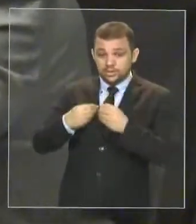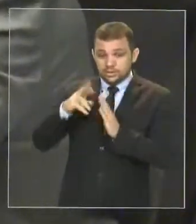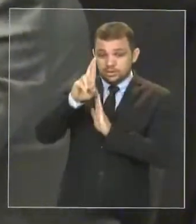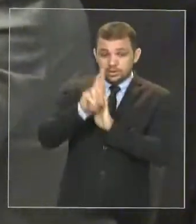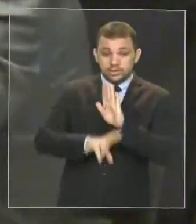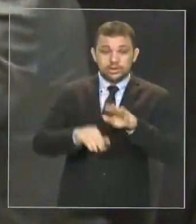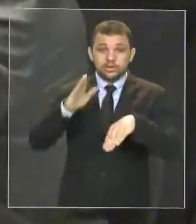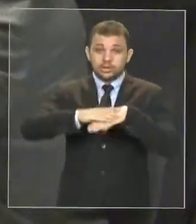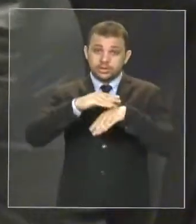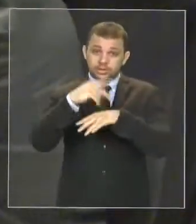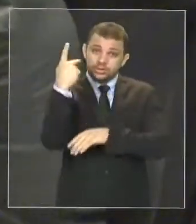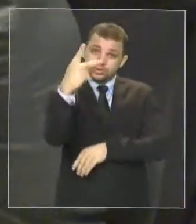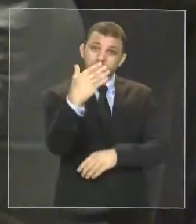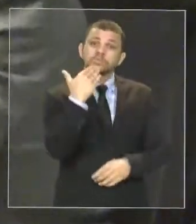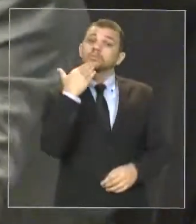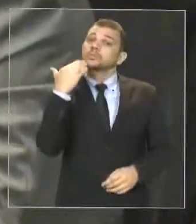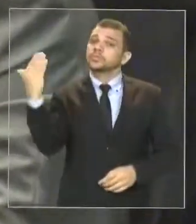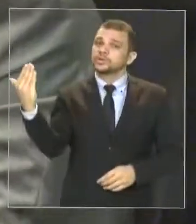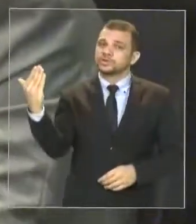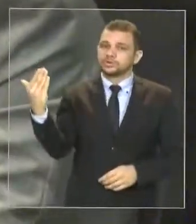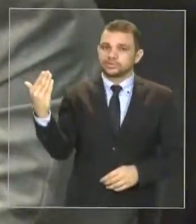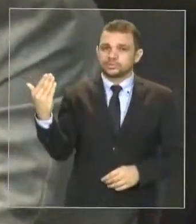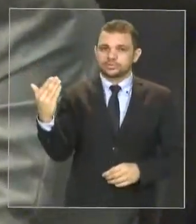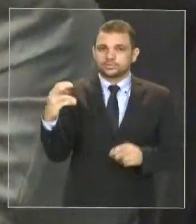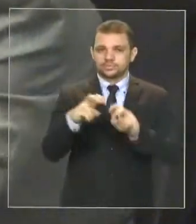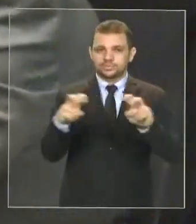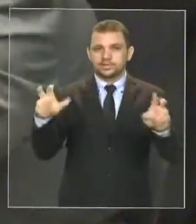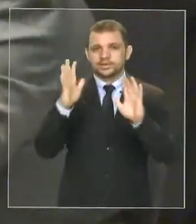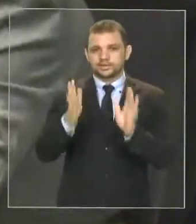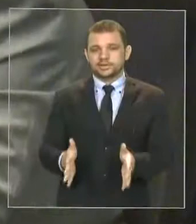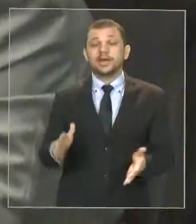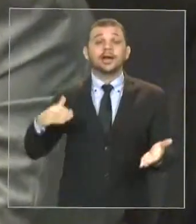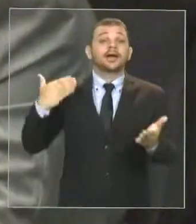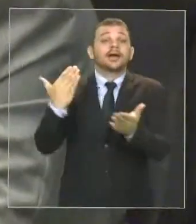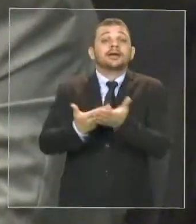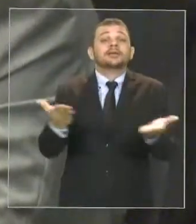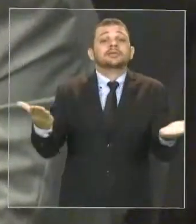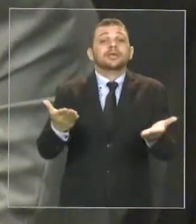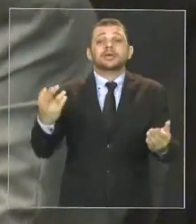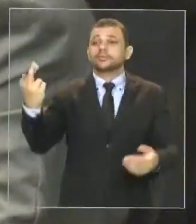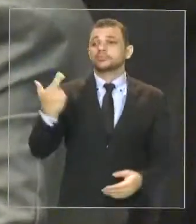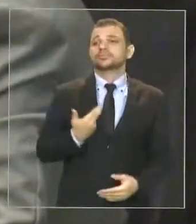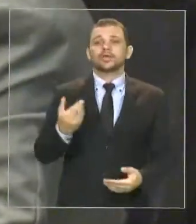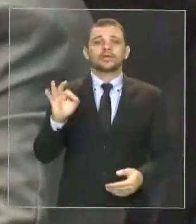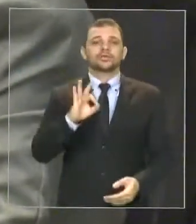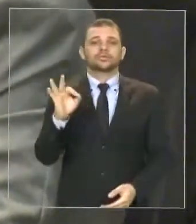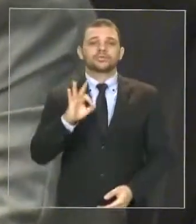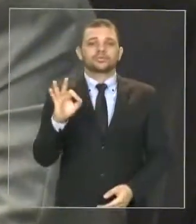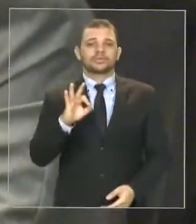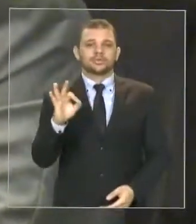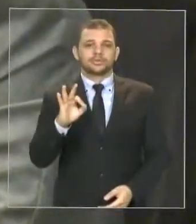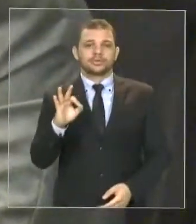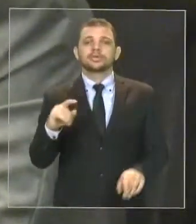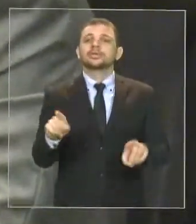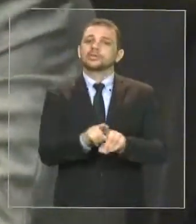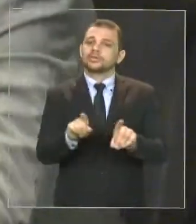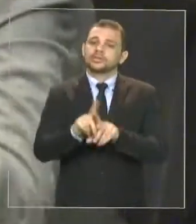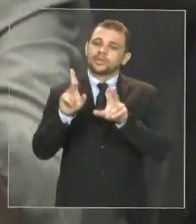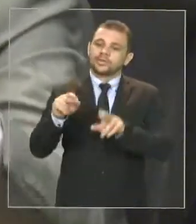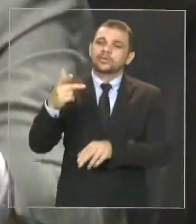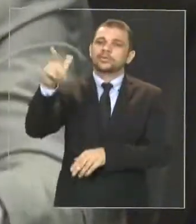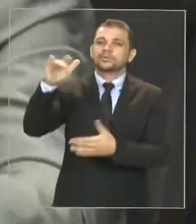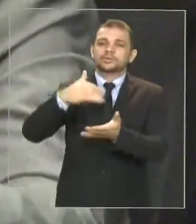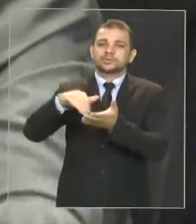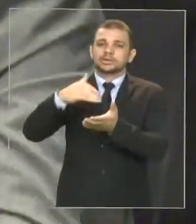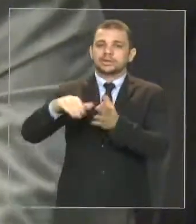Excelência pediu para a mesa. E até hoje nunca chegou. É assim na infraestrutura, é assim